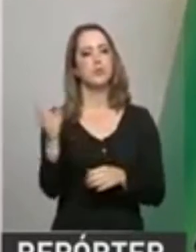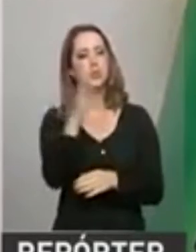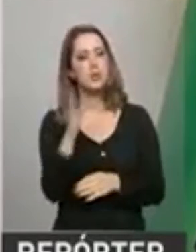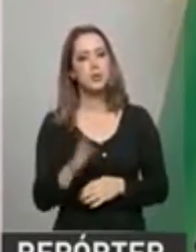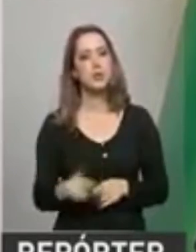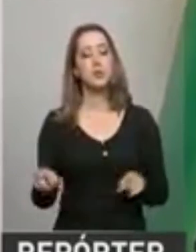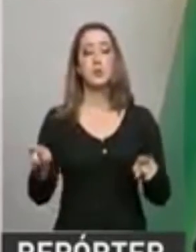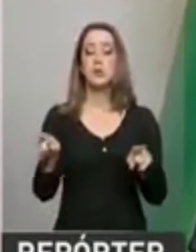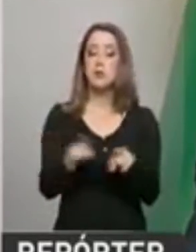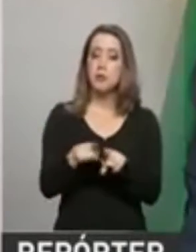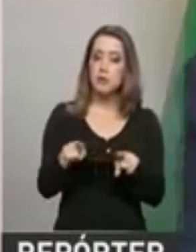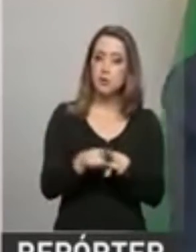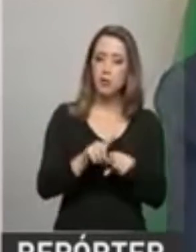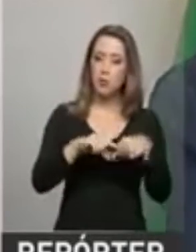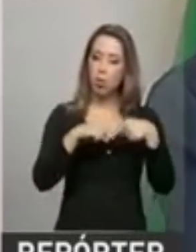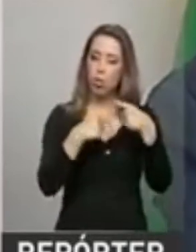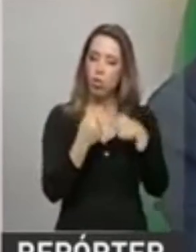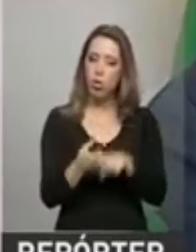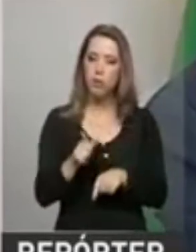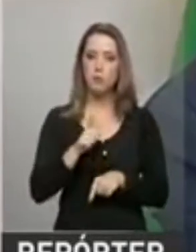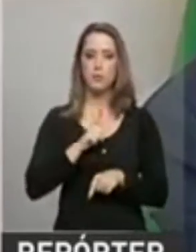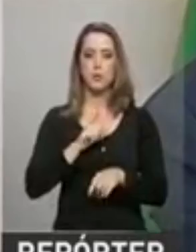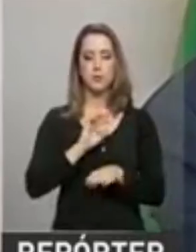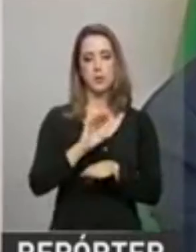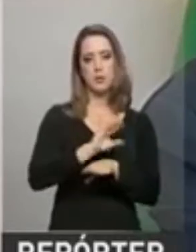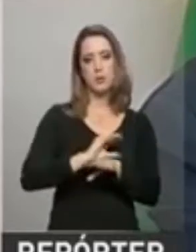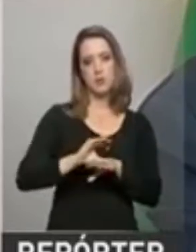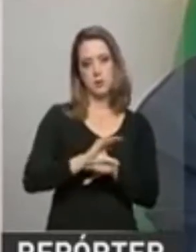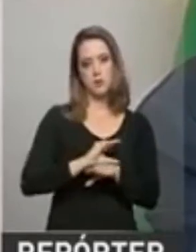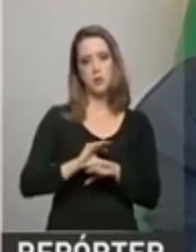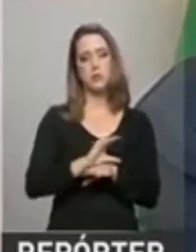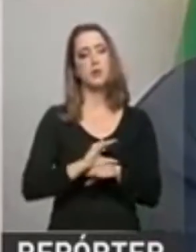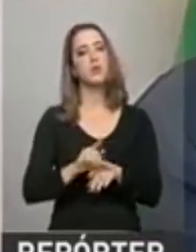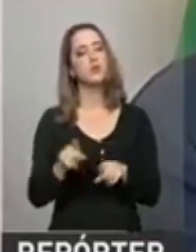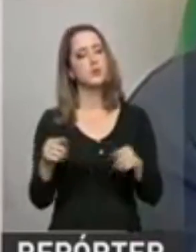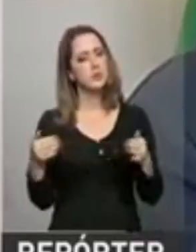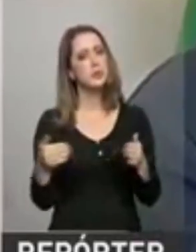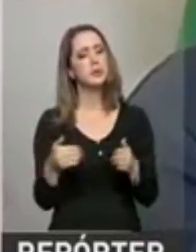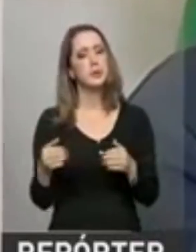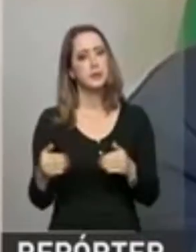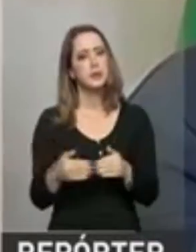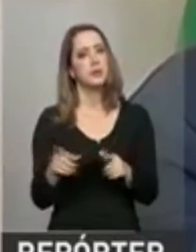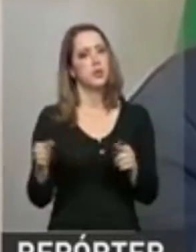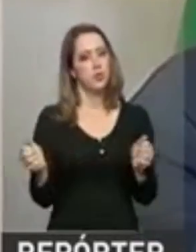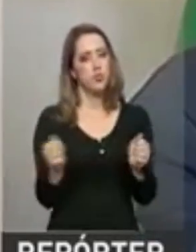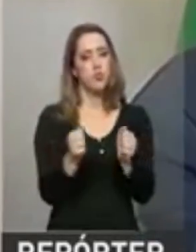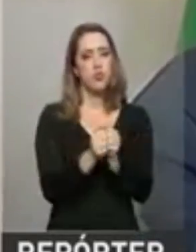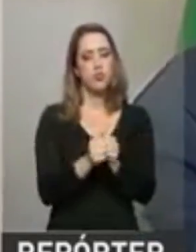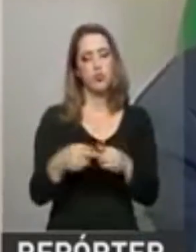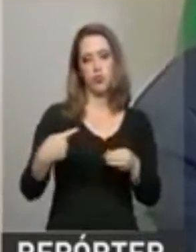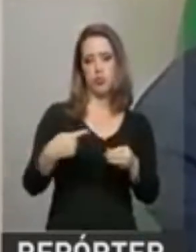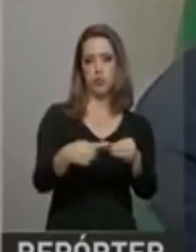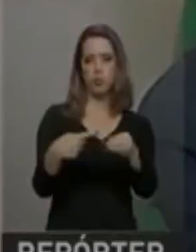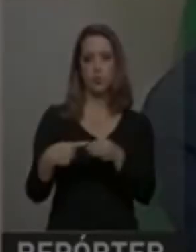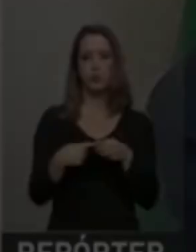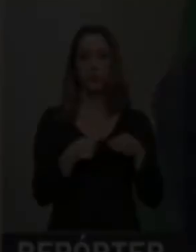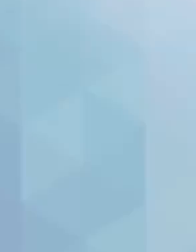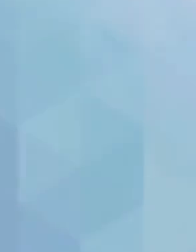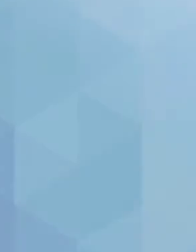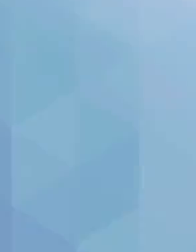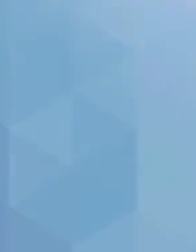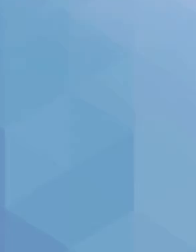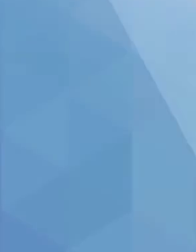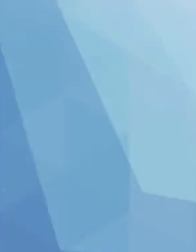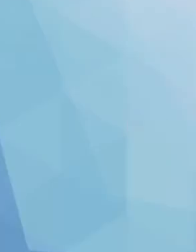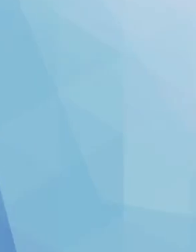brasileiros. E até depois, Alexandre, depois da Constituição de 88, até mesmo no caso dos municípios, que tem a chamada Guarda Municipal.